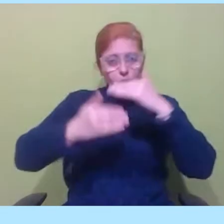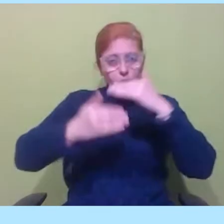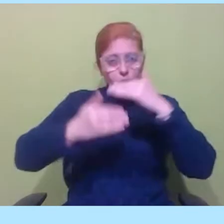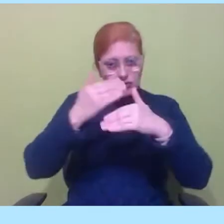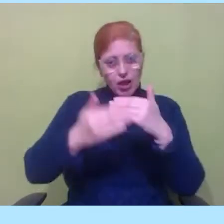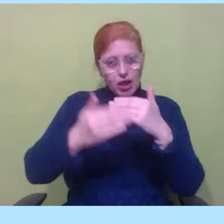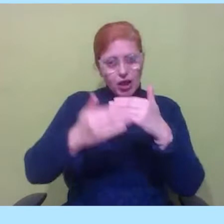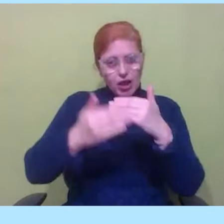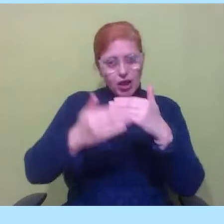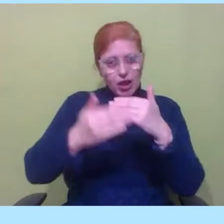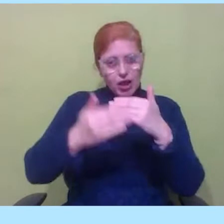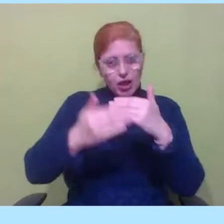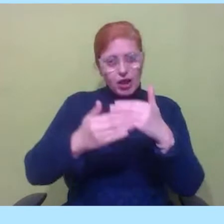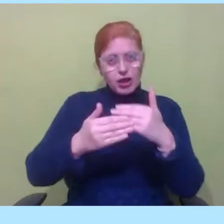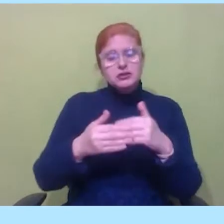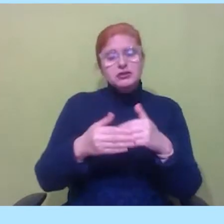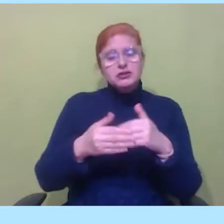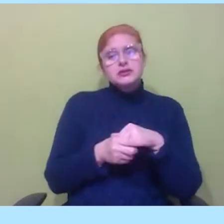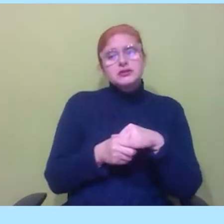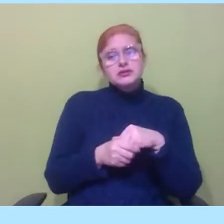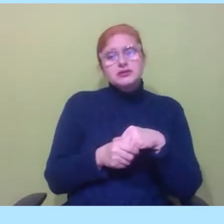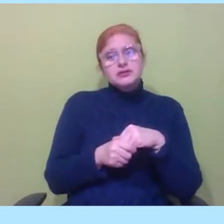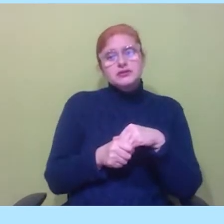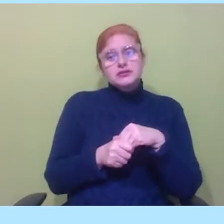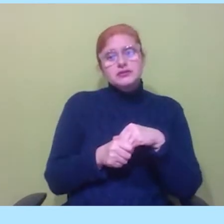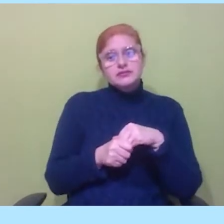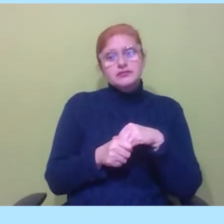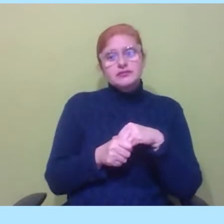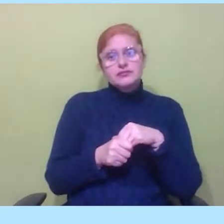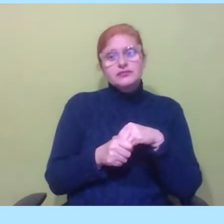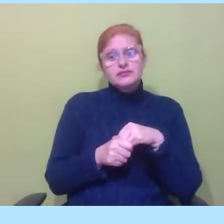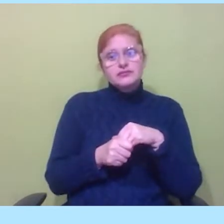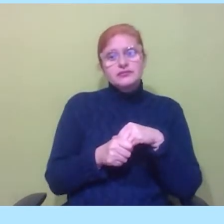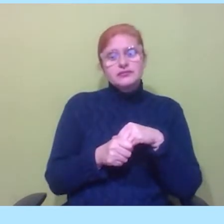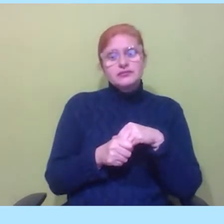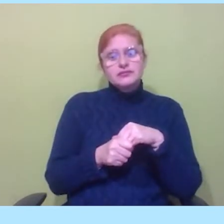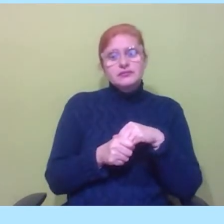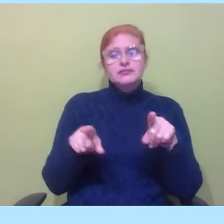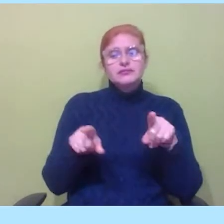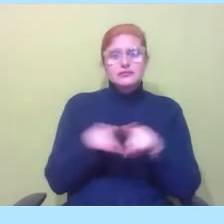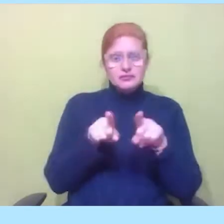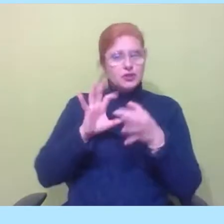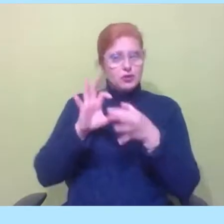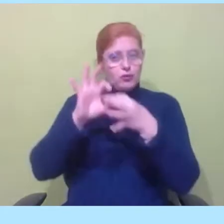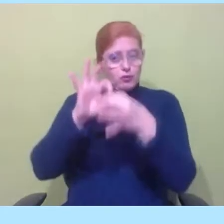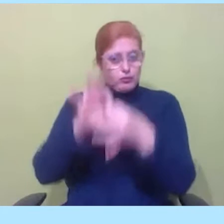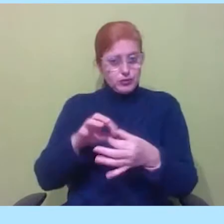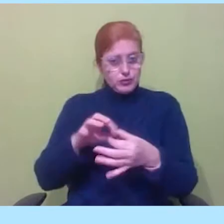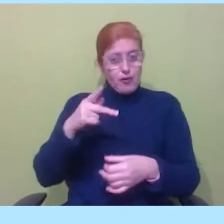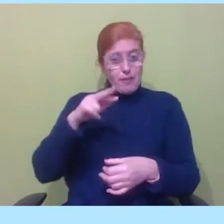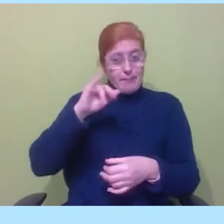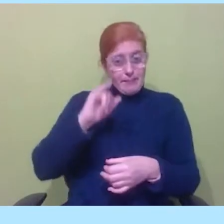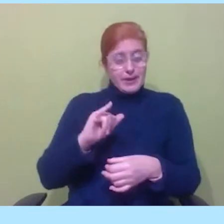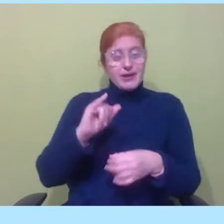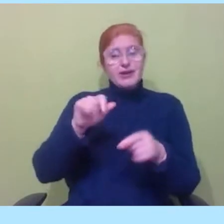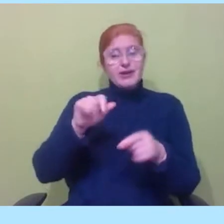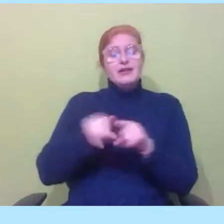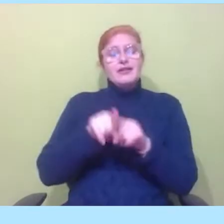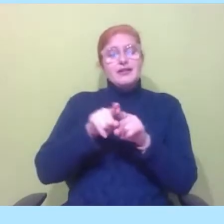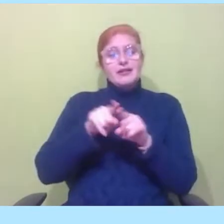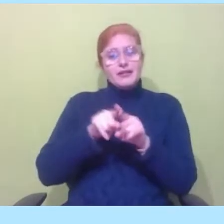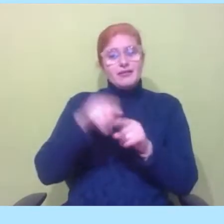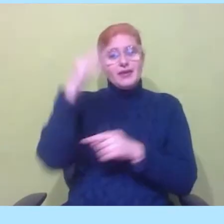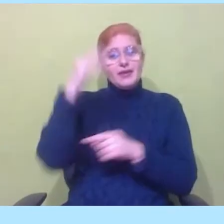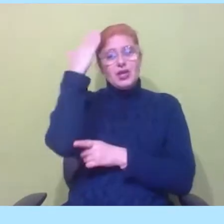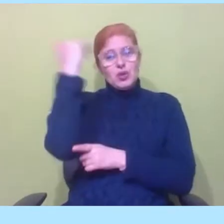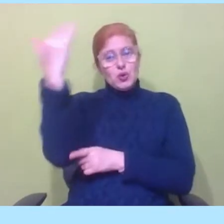vem de uma conversa aqui que Pri também puxa, pensando na questão da personalização do sucesso das redes, e que as